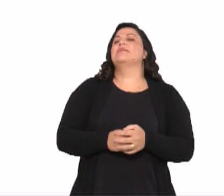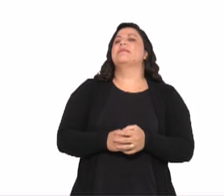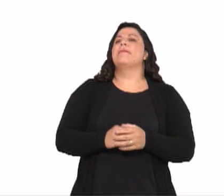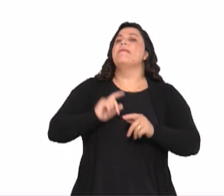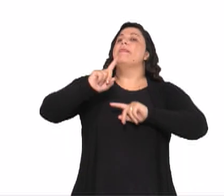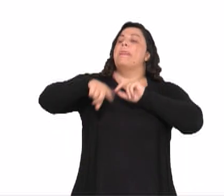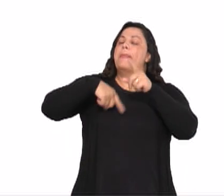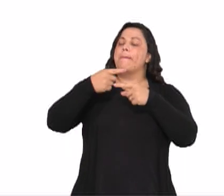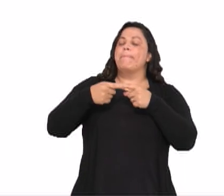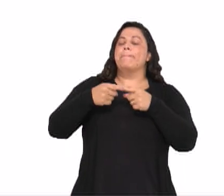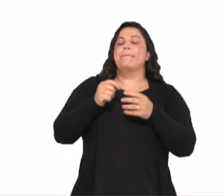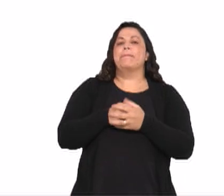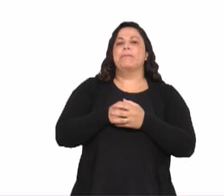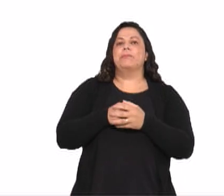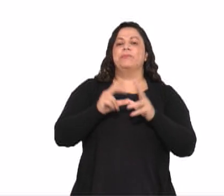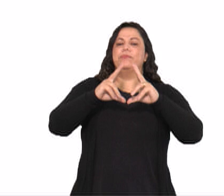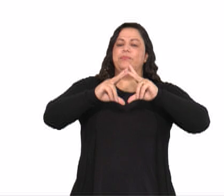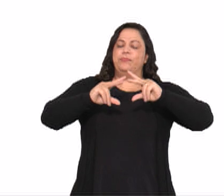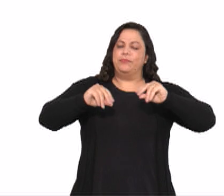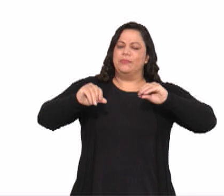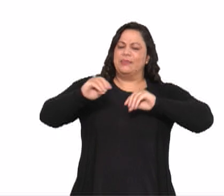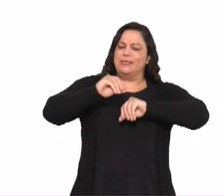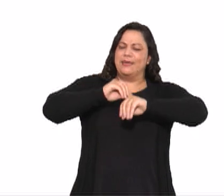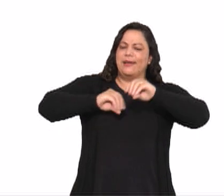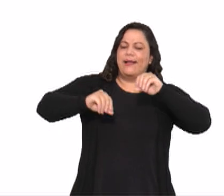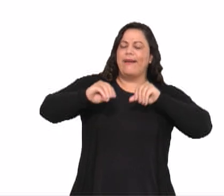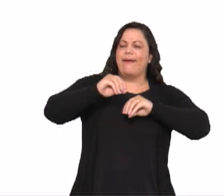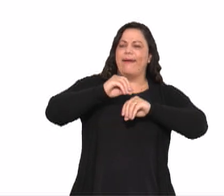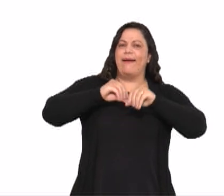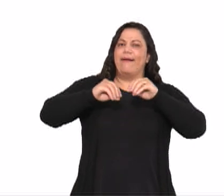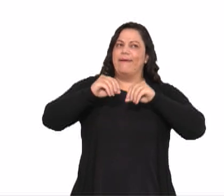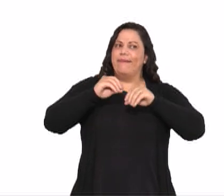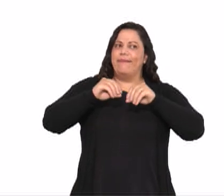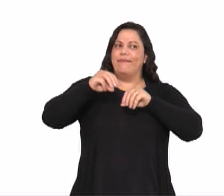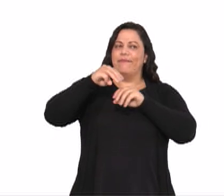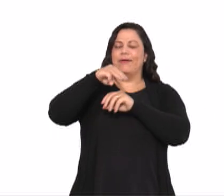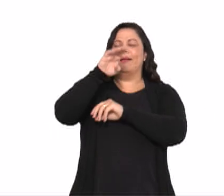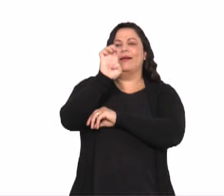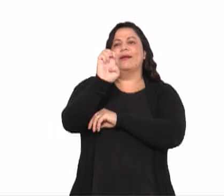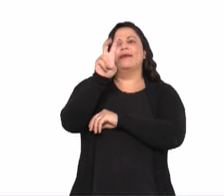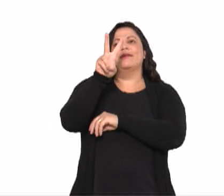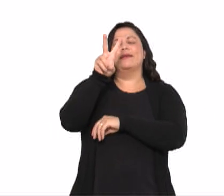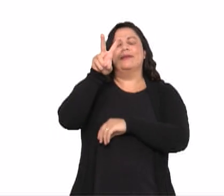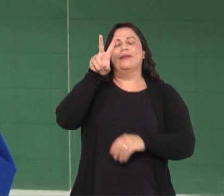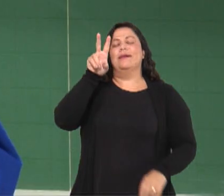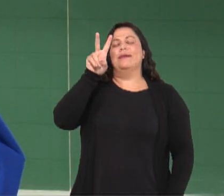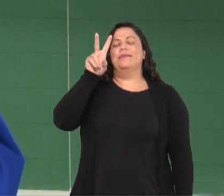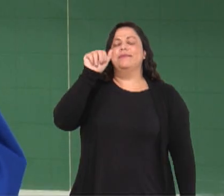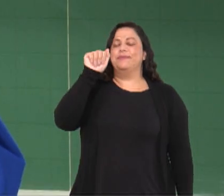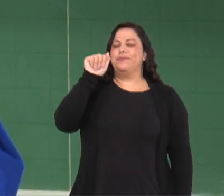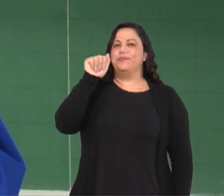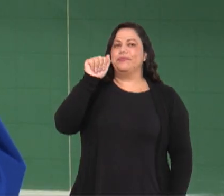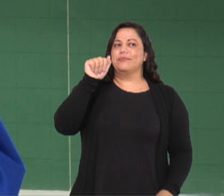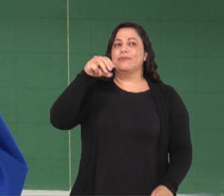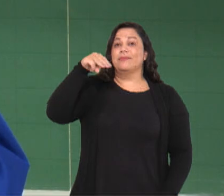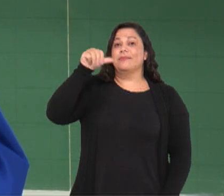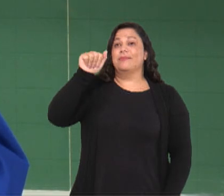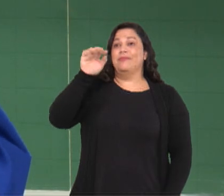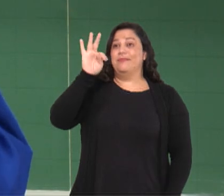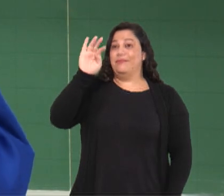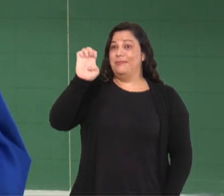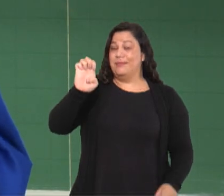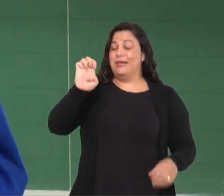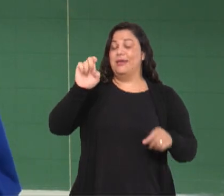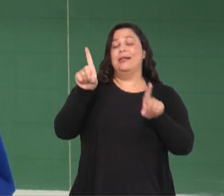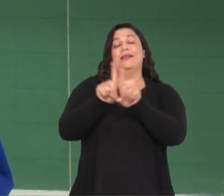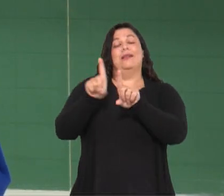mate e da madeira. Por que erva mate e madeira? Porque foi um ciclo, duas atividades econômicas que ocorreram mais ou